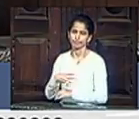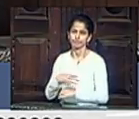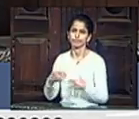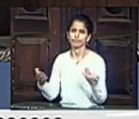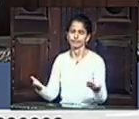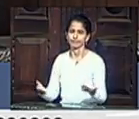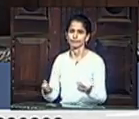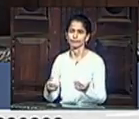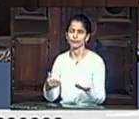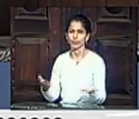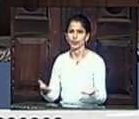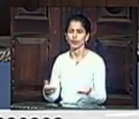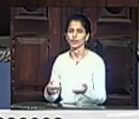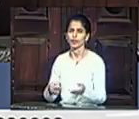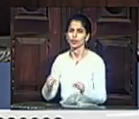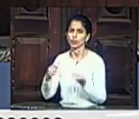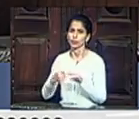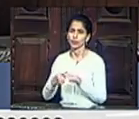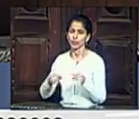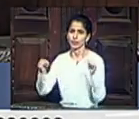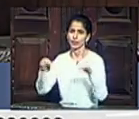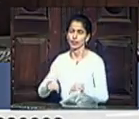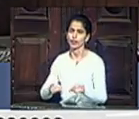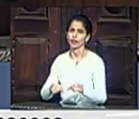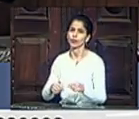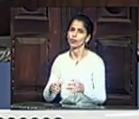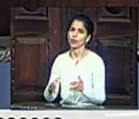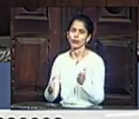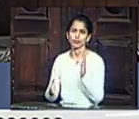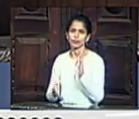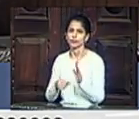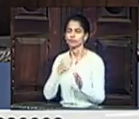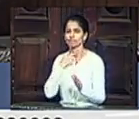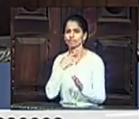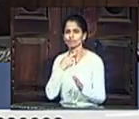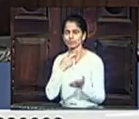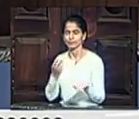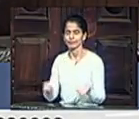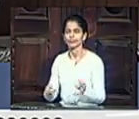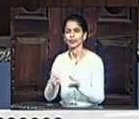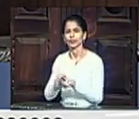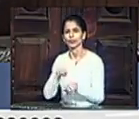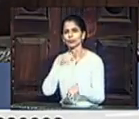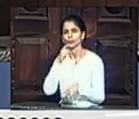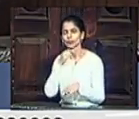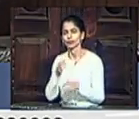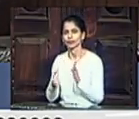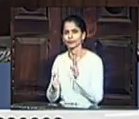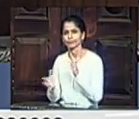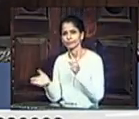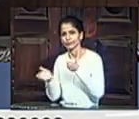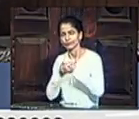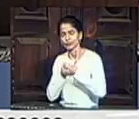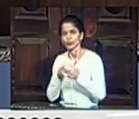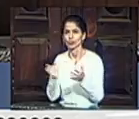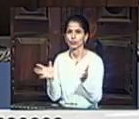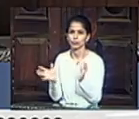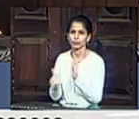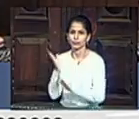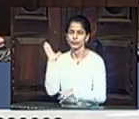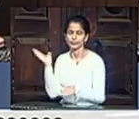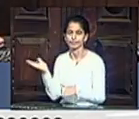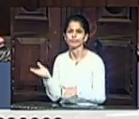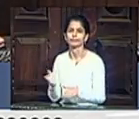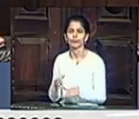que nós não vamos ter condição de fugir delas, por dever de responsabilidade. Eu tenho certeza